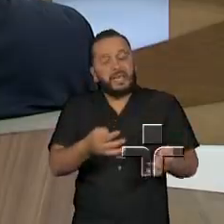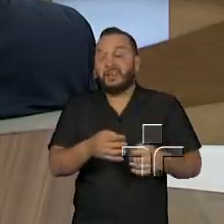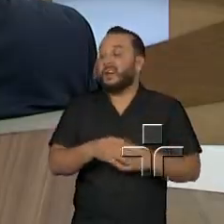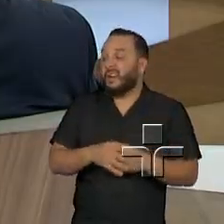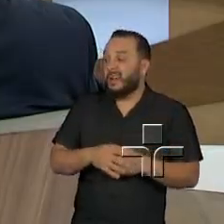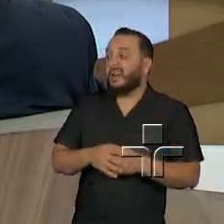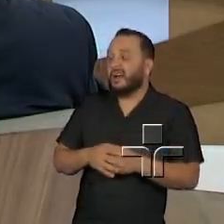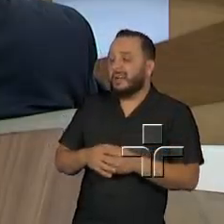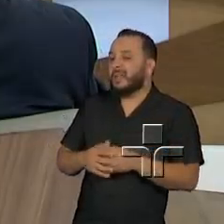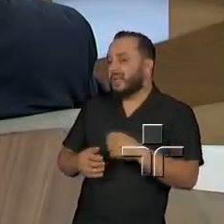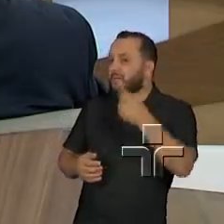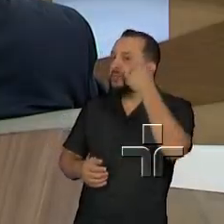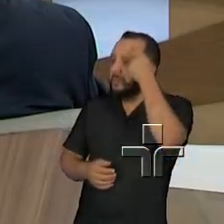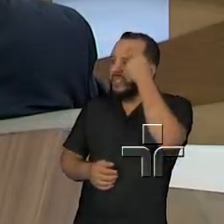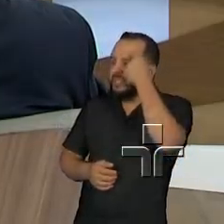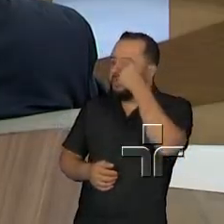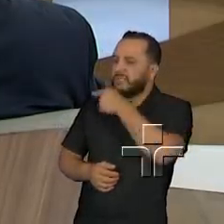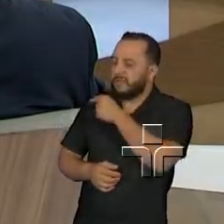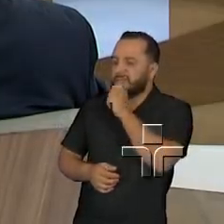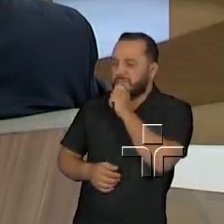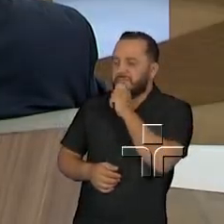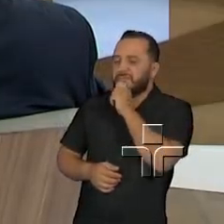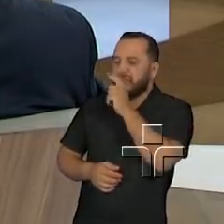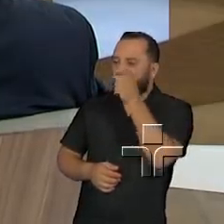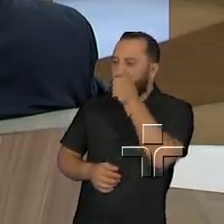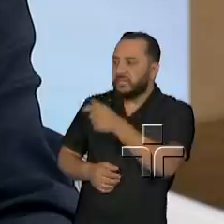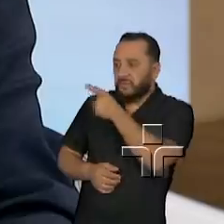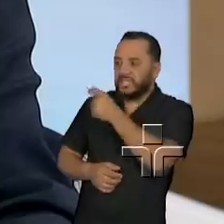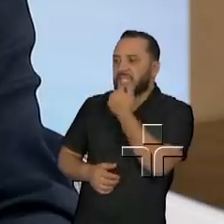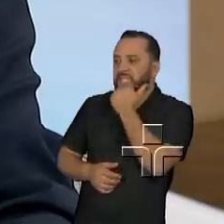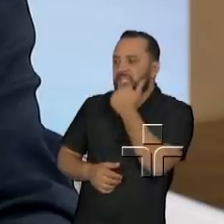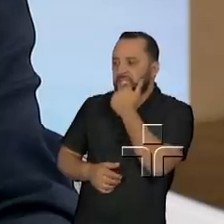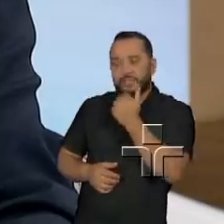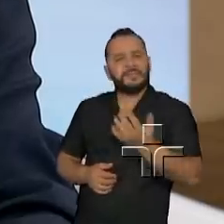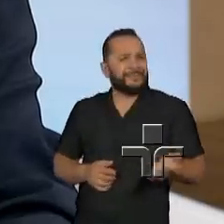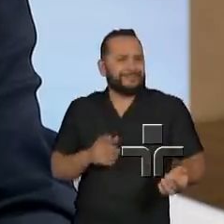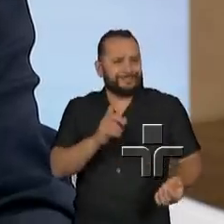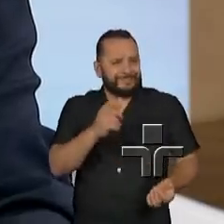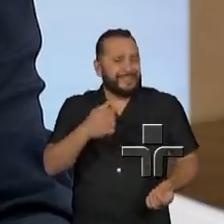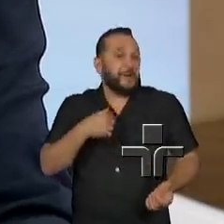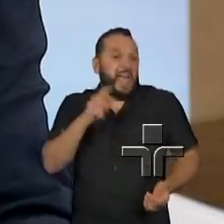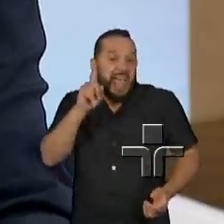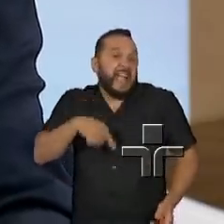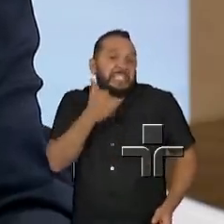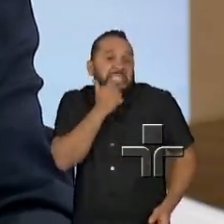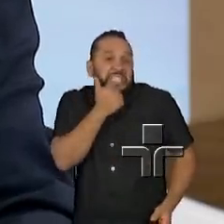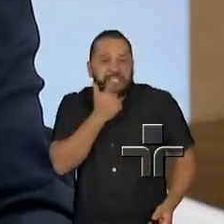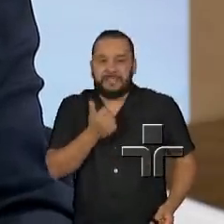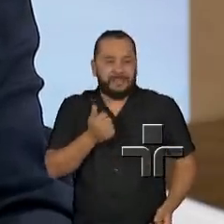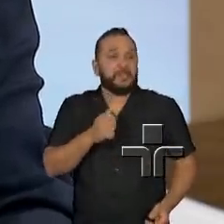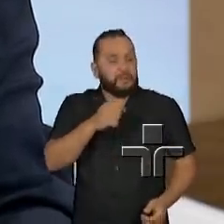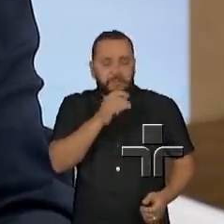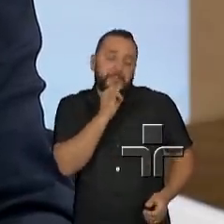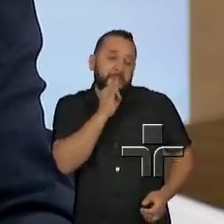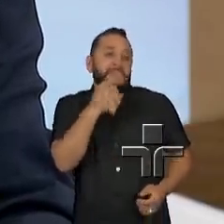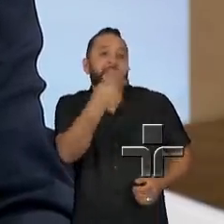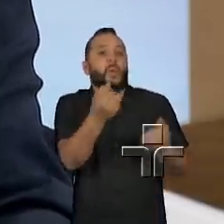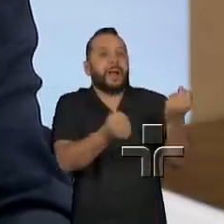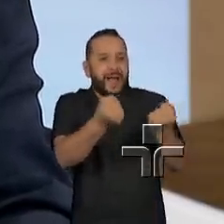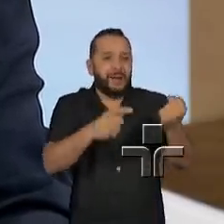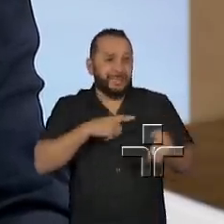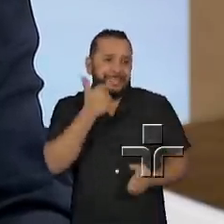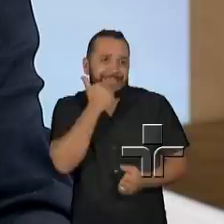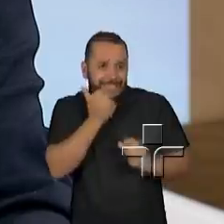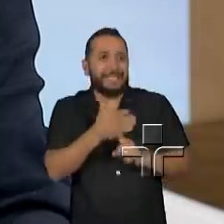falei: olha, o lado dos cientistas é o lado de todo mundo. Porque o seu carro tem ciência e tecnologia, o seu celular tem